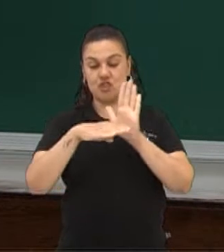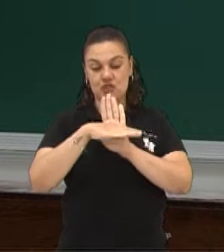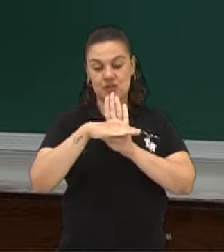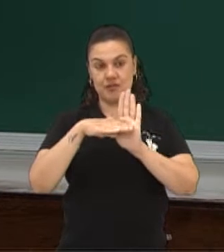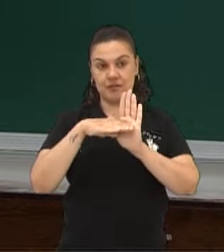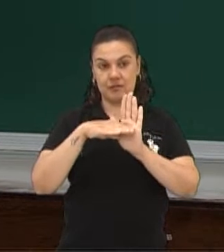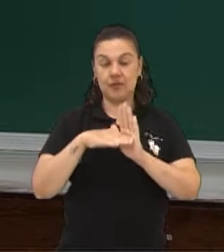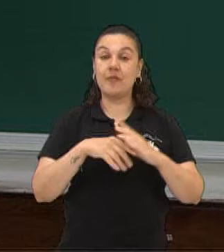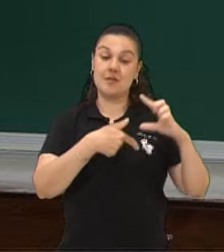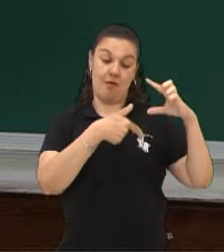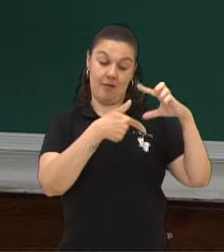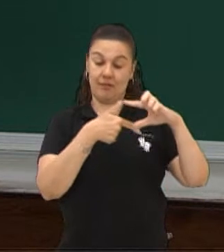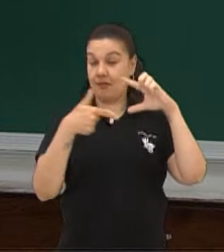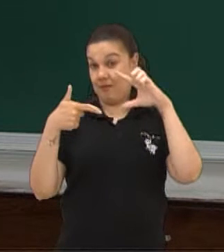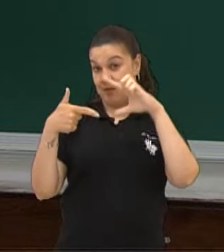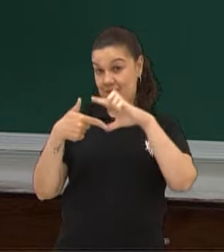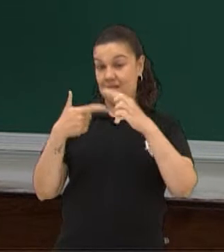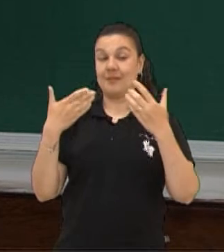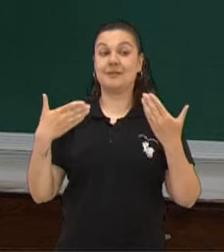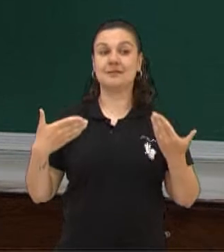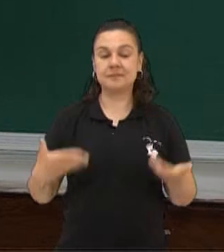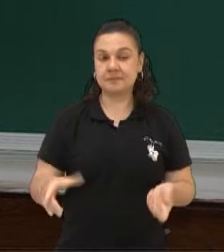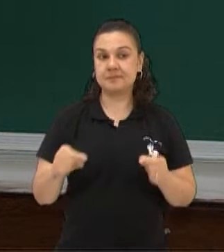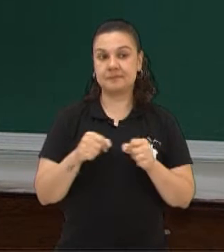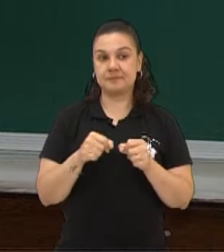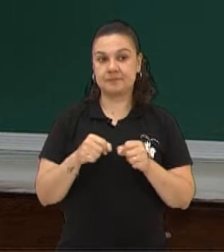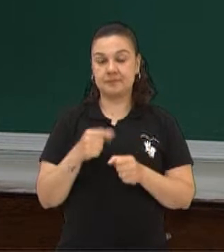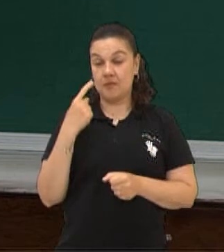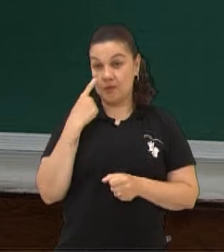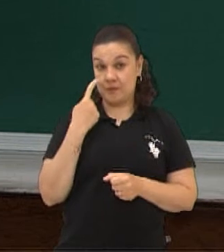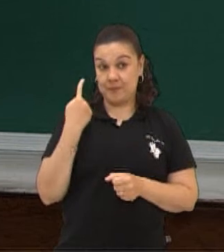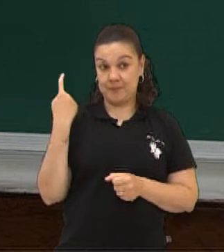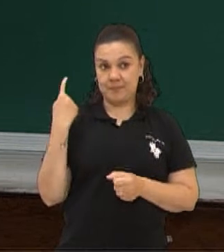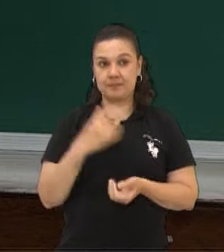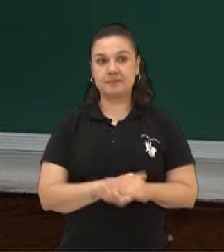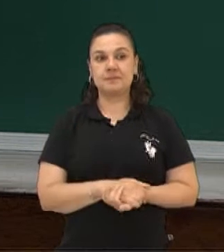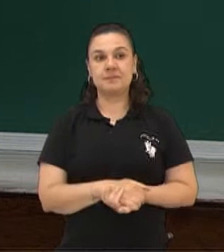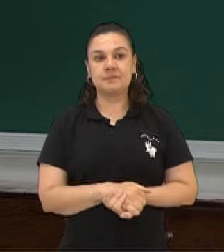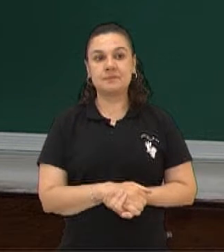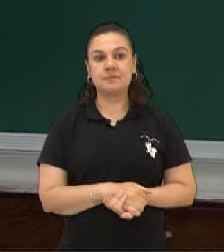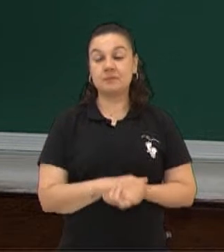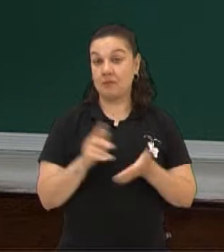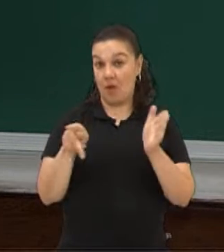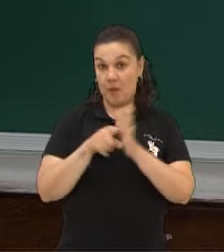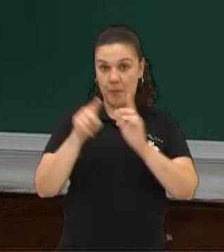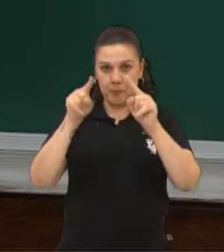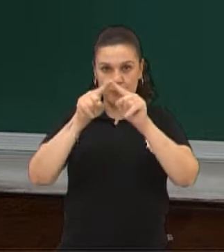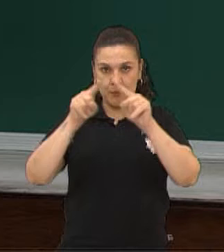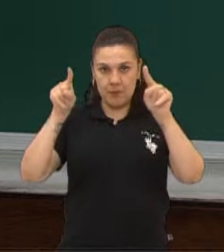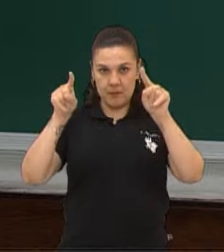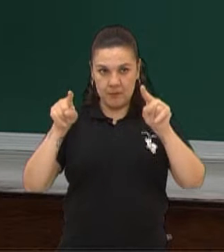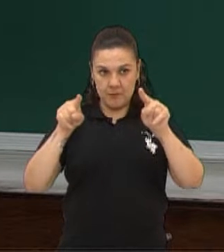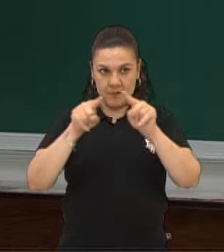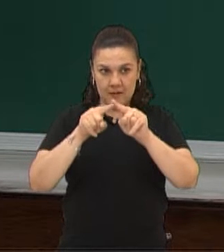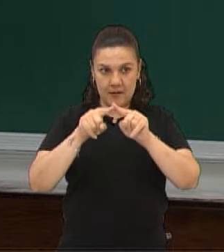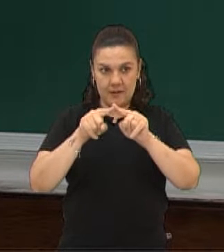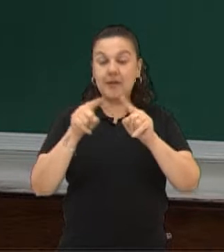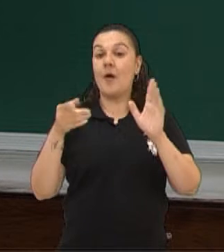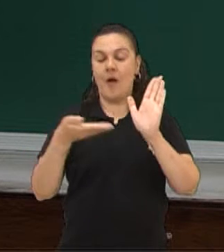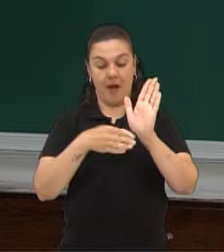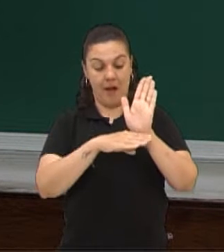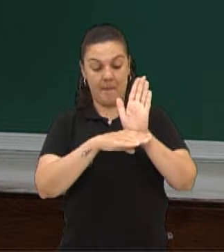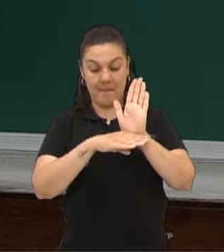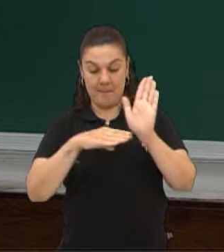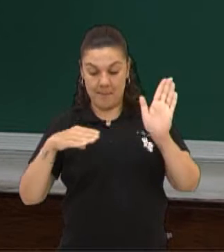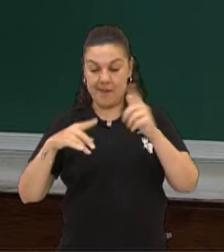2 quadrados, não vou ter... Então, o que você faz? Para calcular a área do retângulo, você faz a base